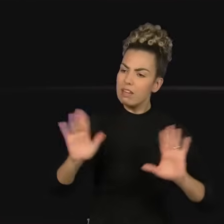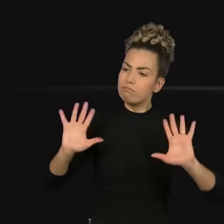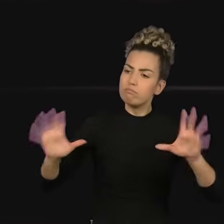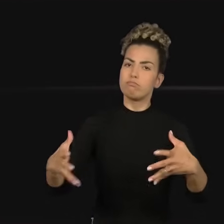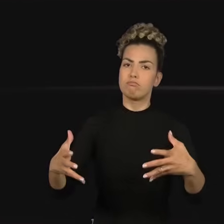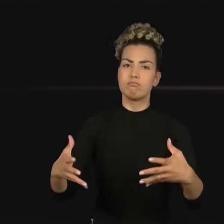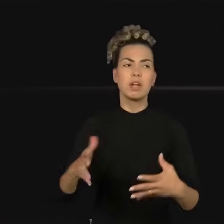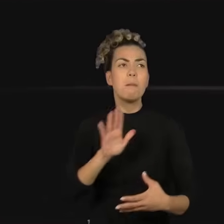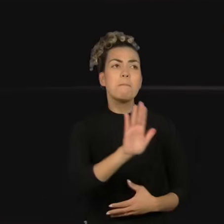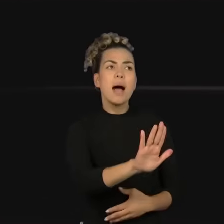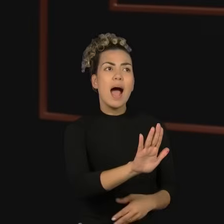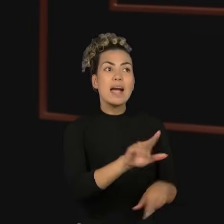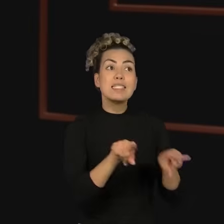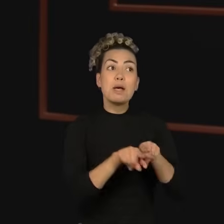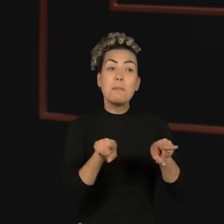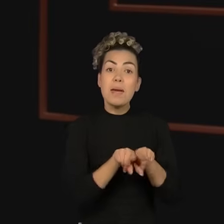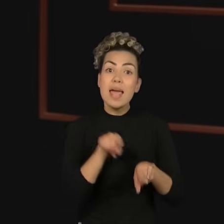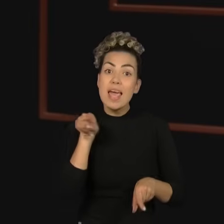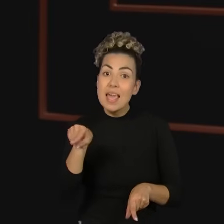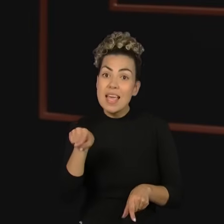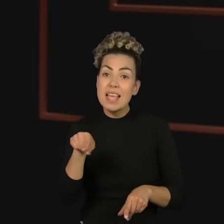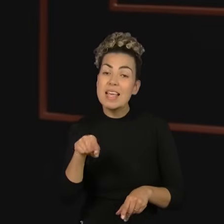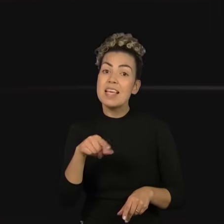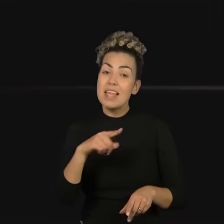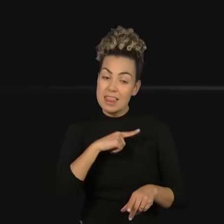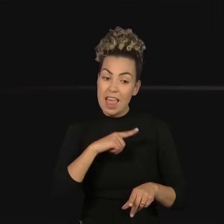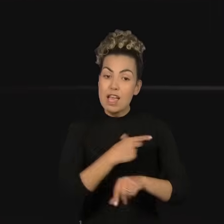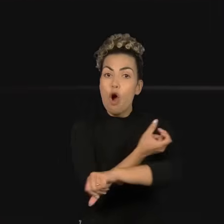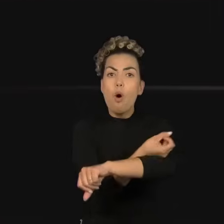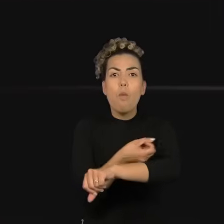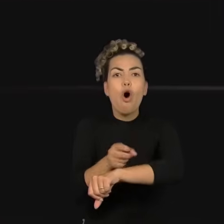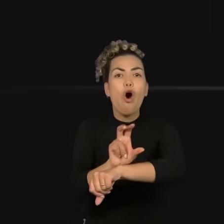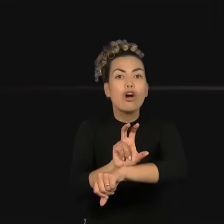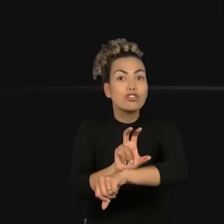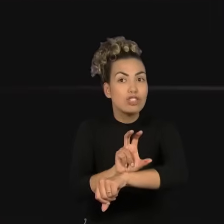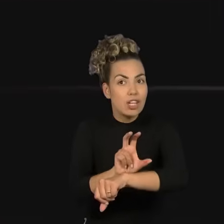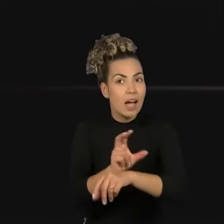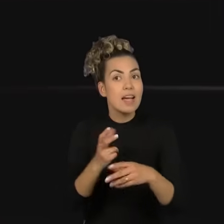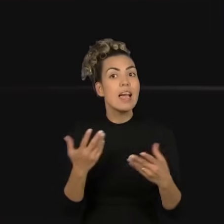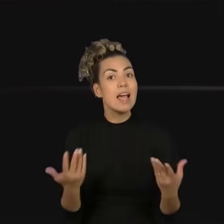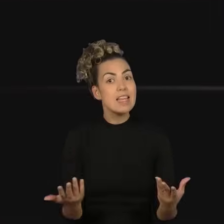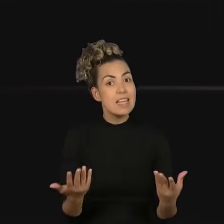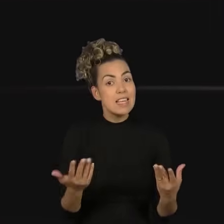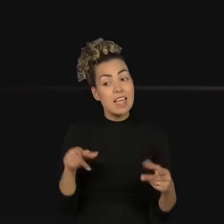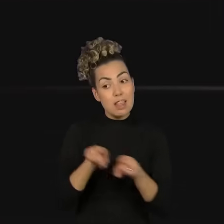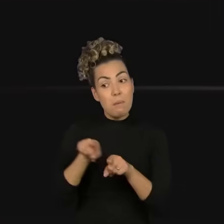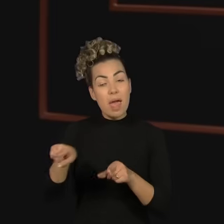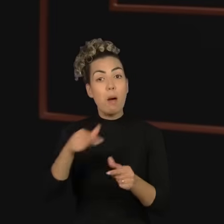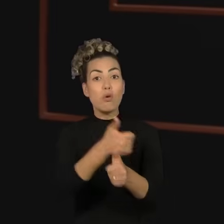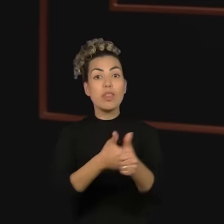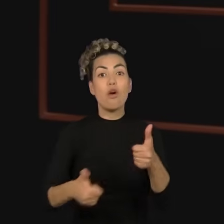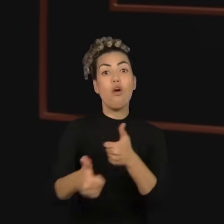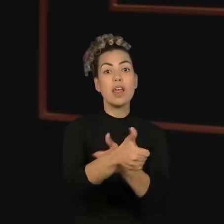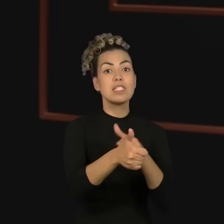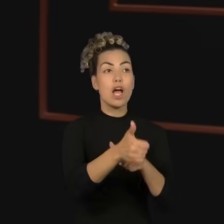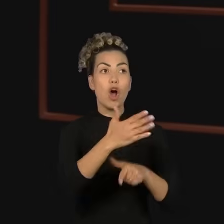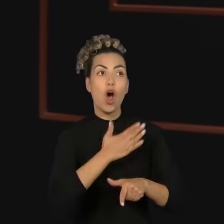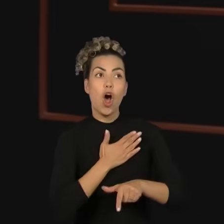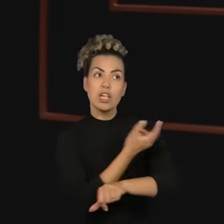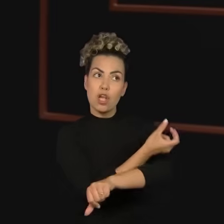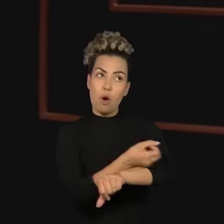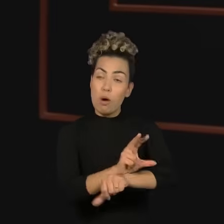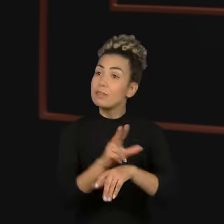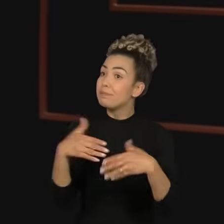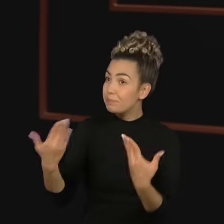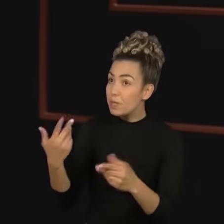ali da robótica, sim, né? Tem, né? Tem que acompanhar isso e a Com protagonista certeza. é Que era uma apaixonada. coisa que em 91 ninguém